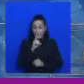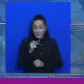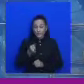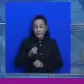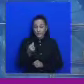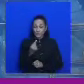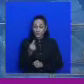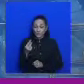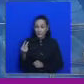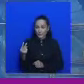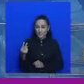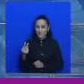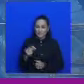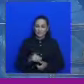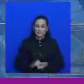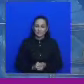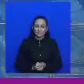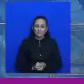12.